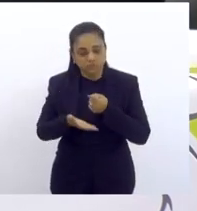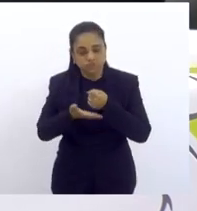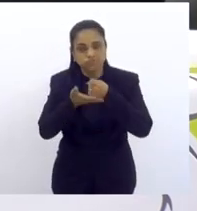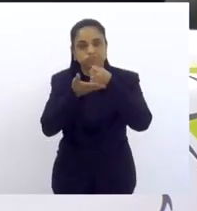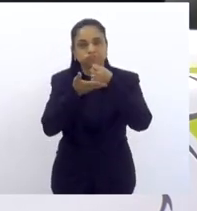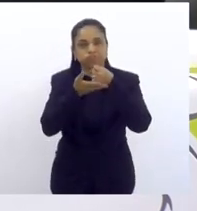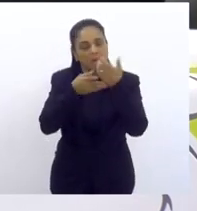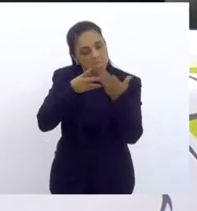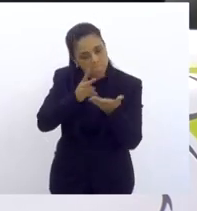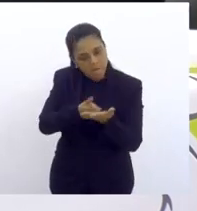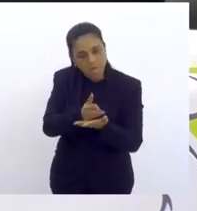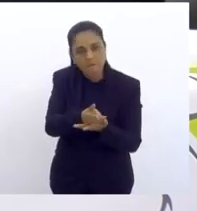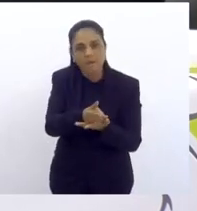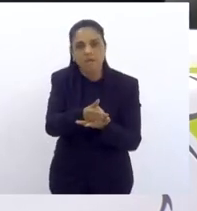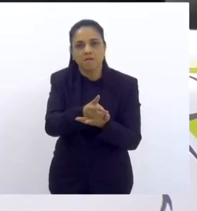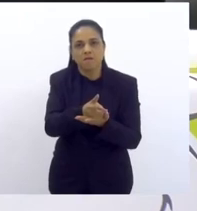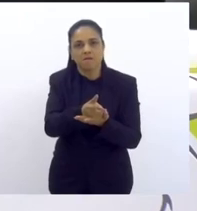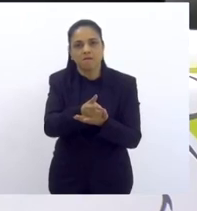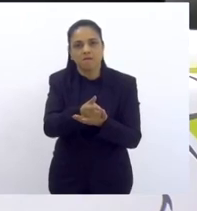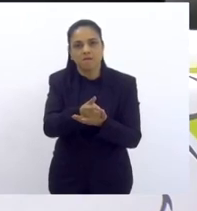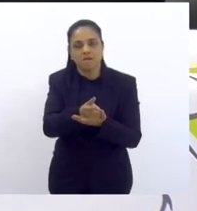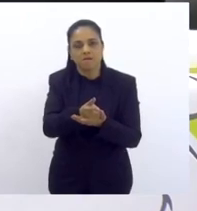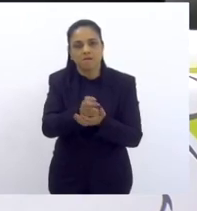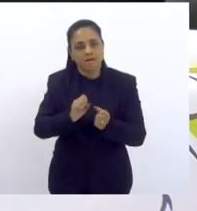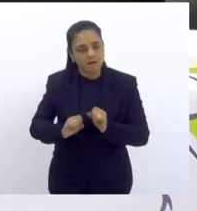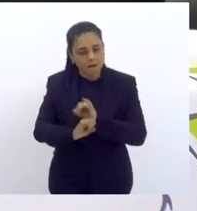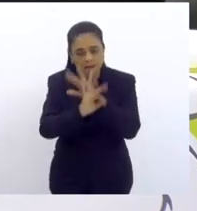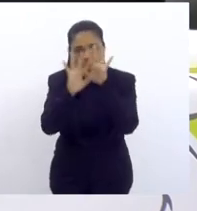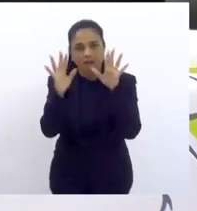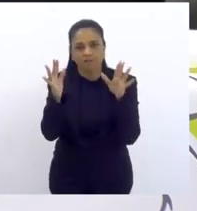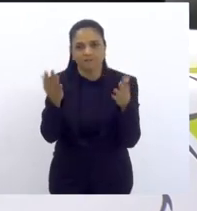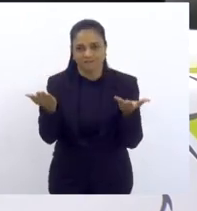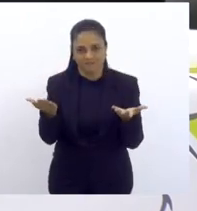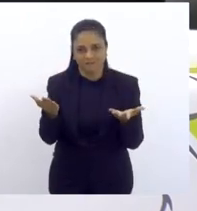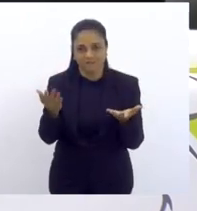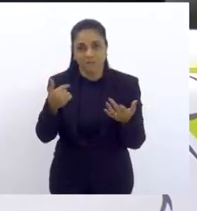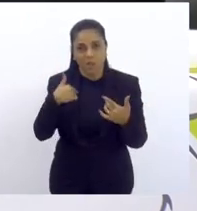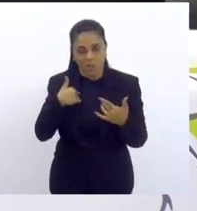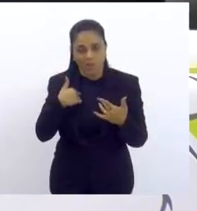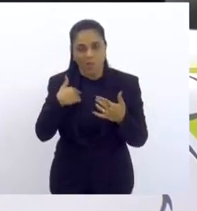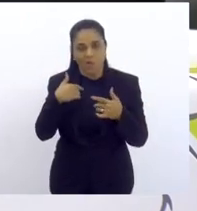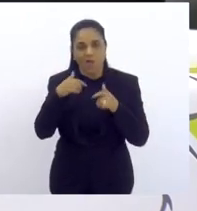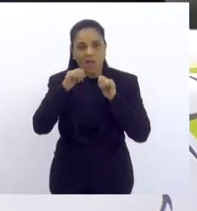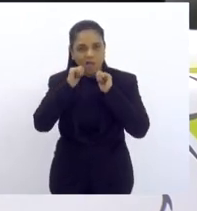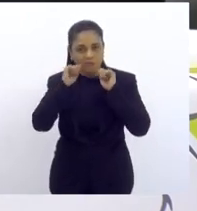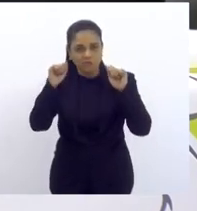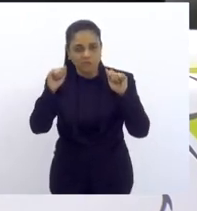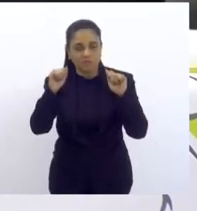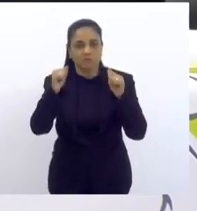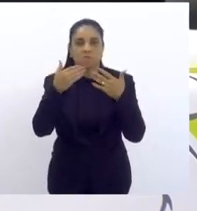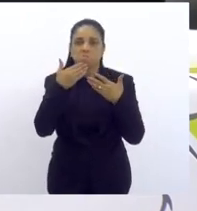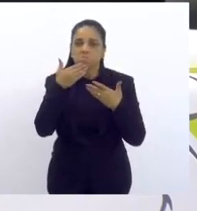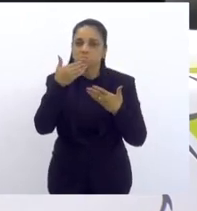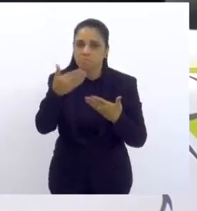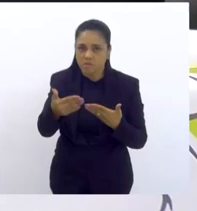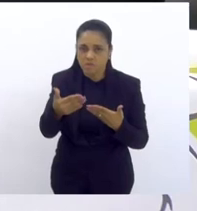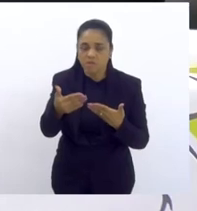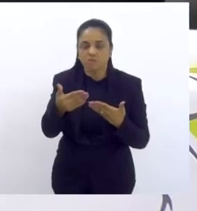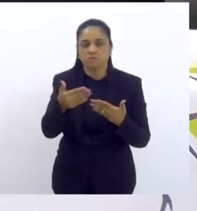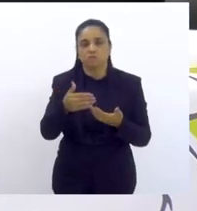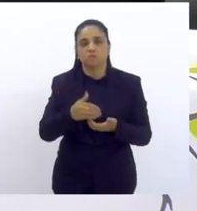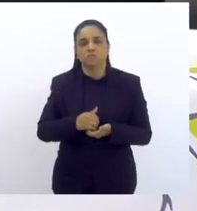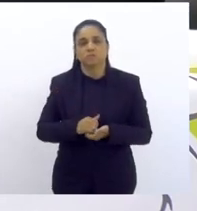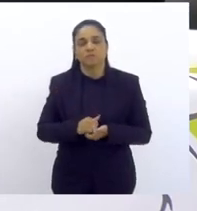perene pleno Então já faço aqui Assessoria a encomenda e